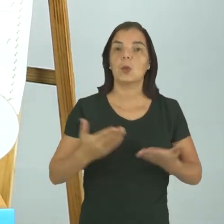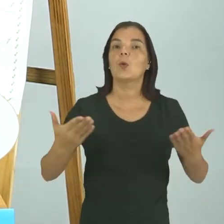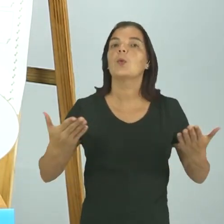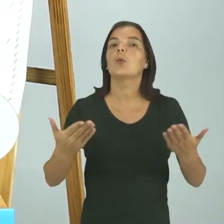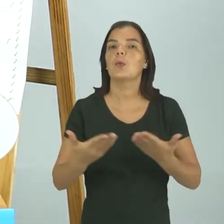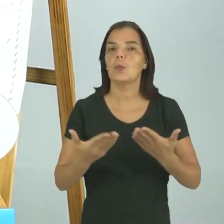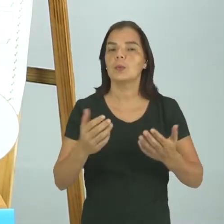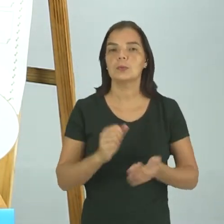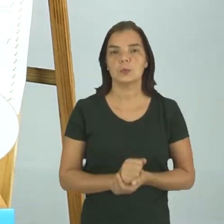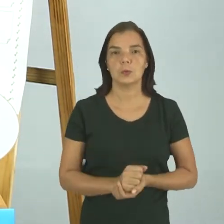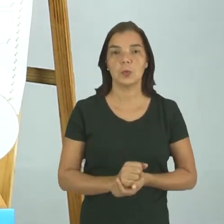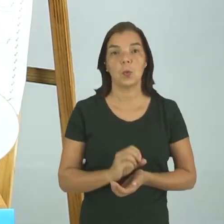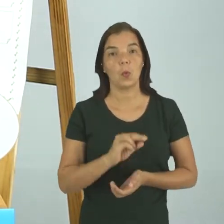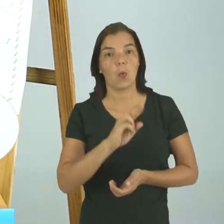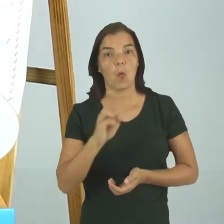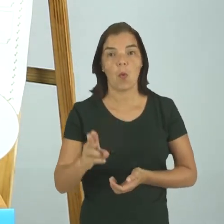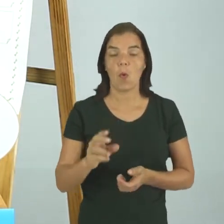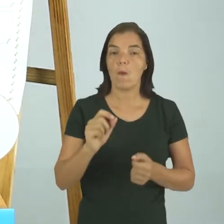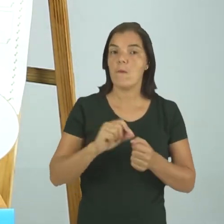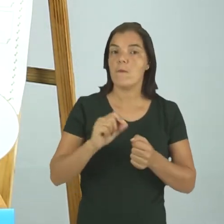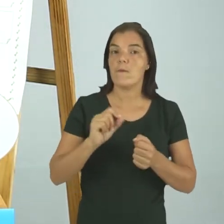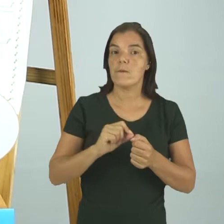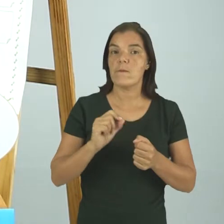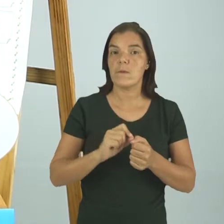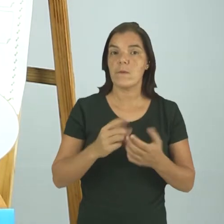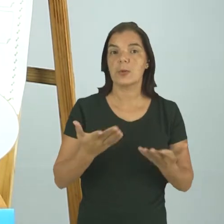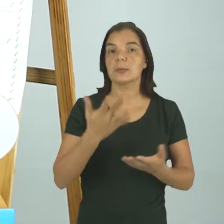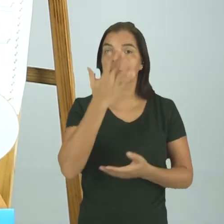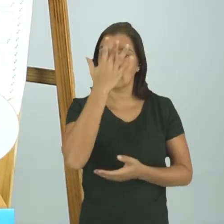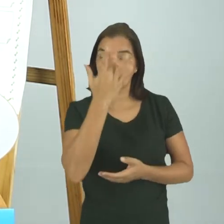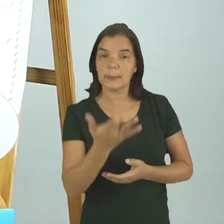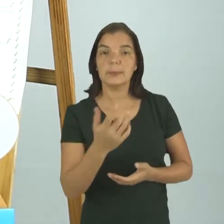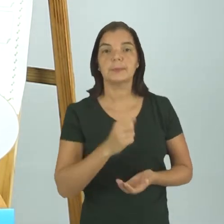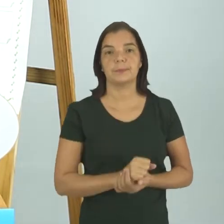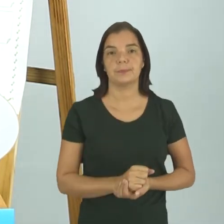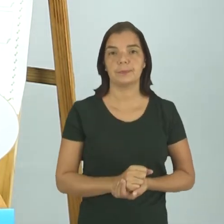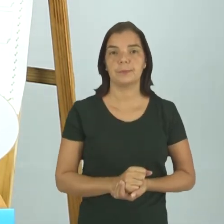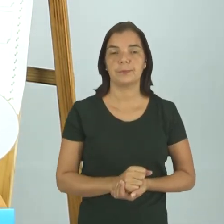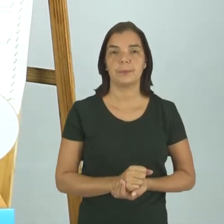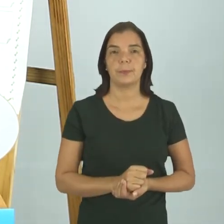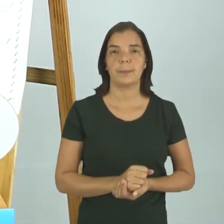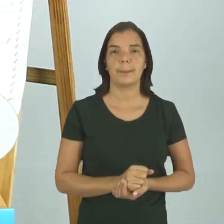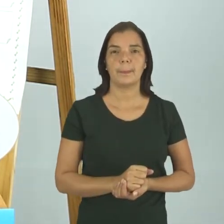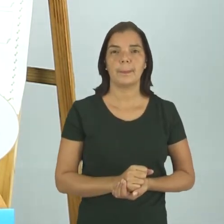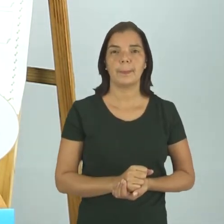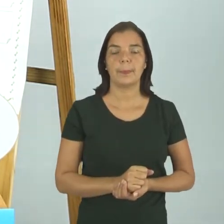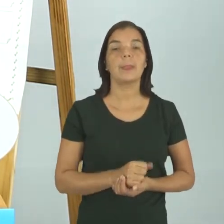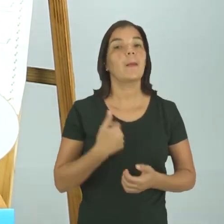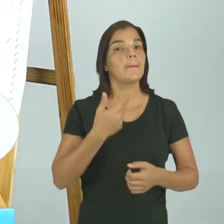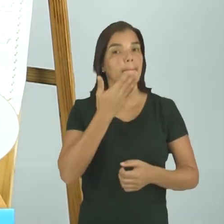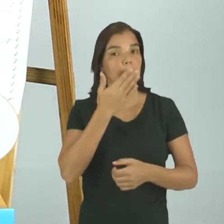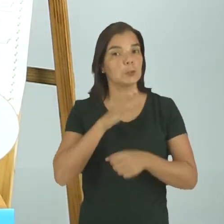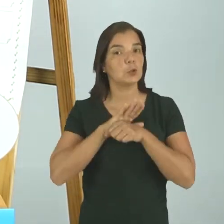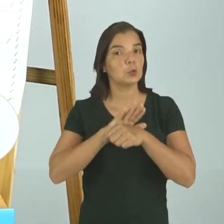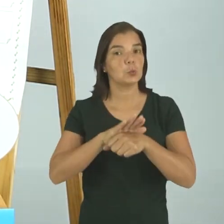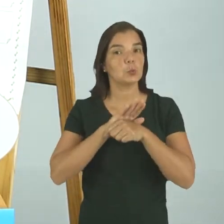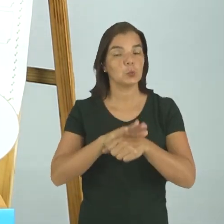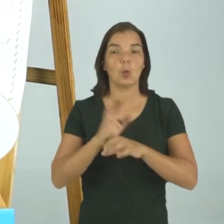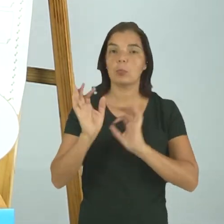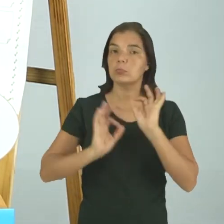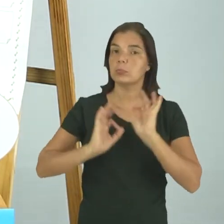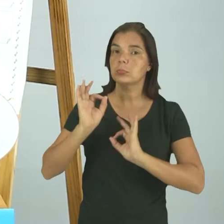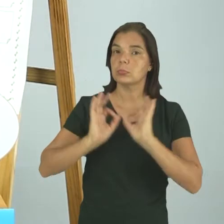hoje, ou ele ainda vai fazer amanhã. Ele precisa de ajuda para